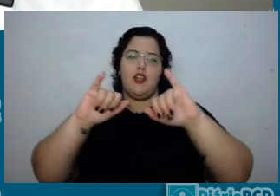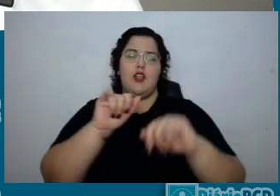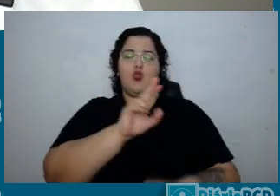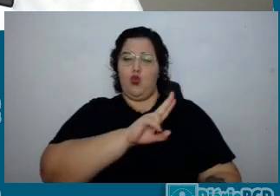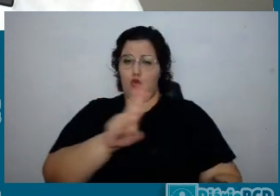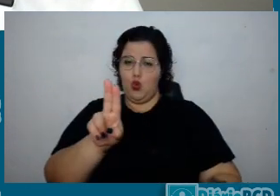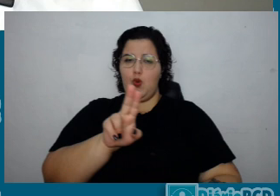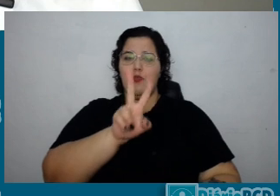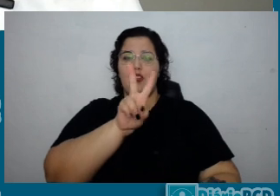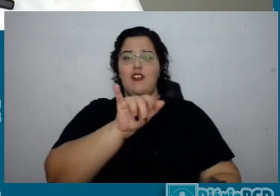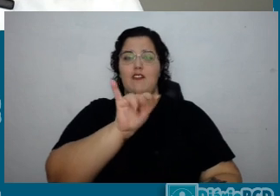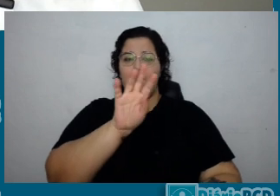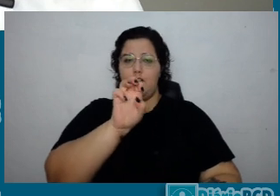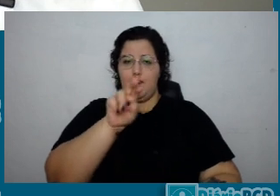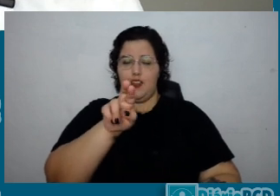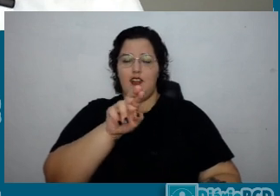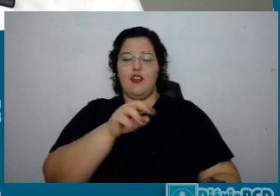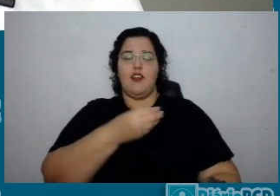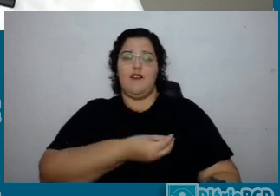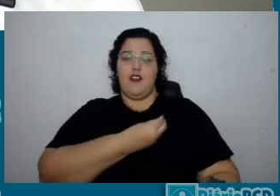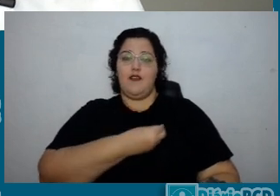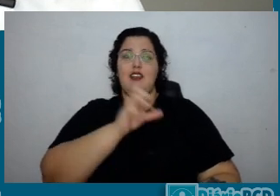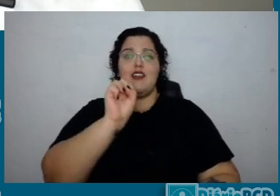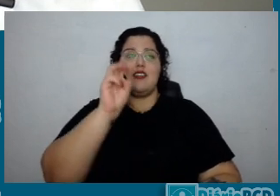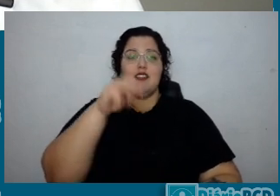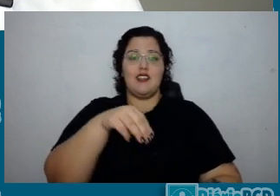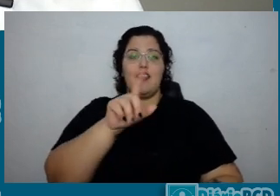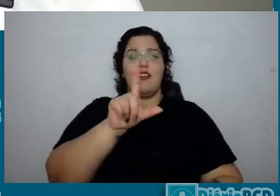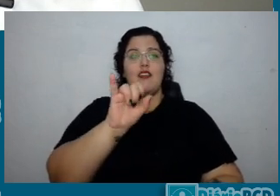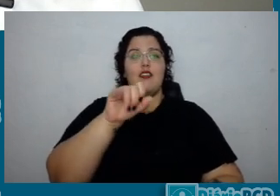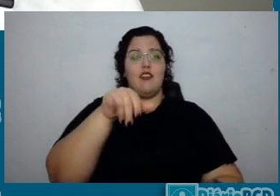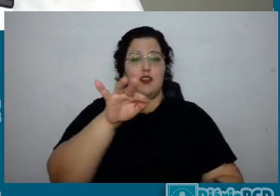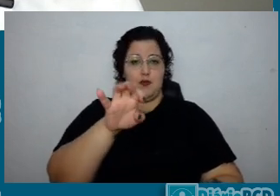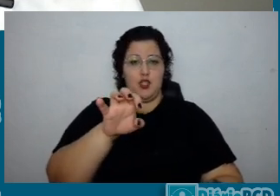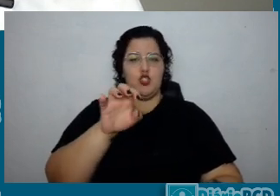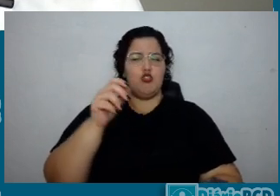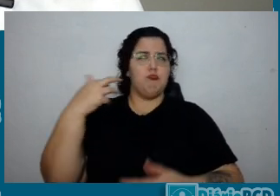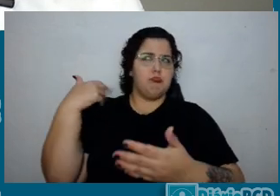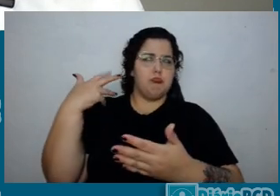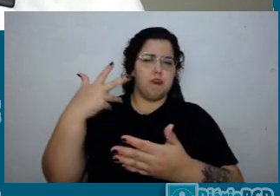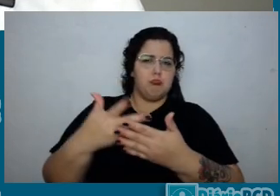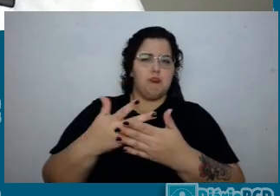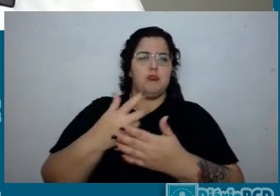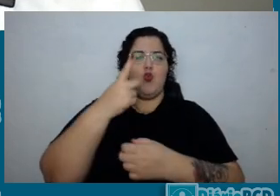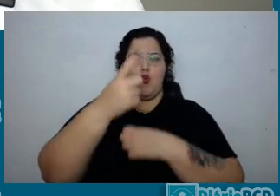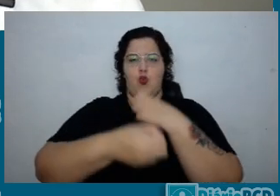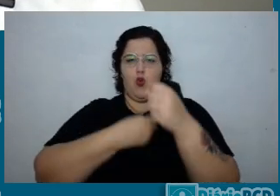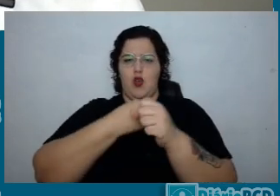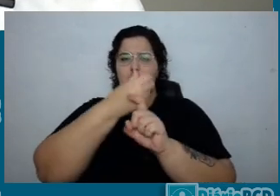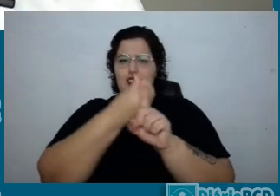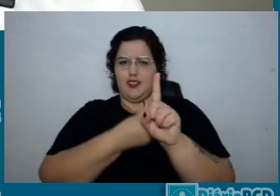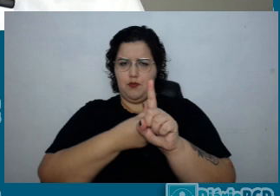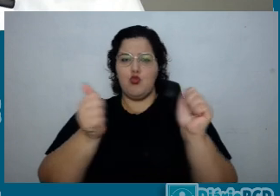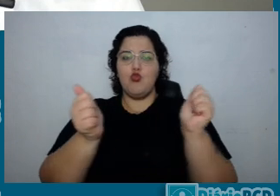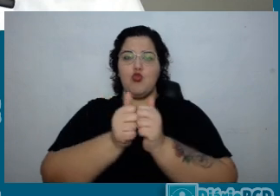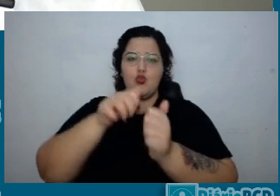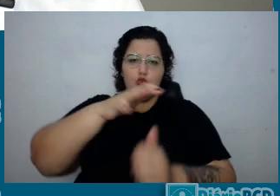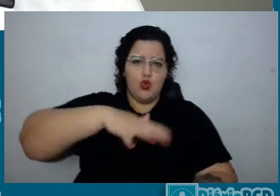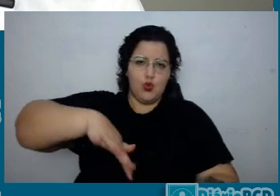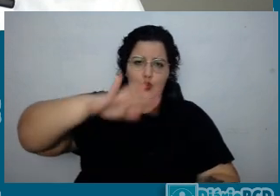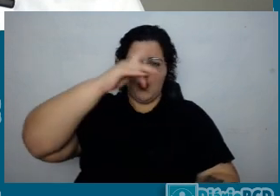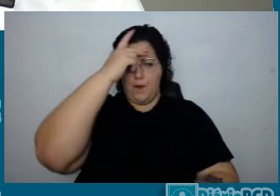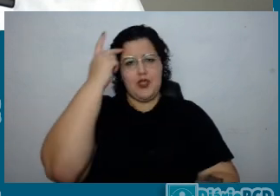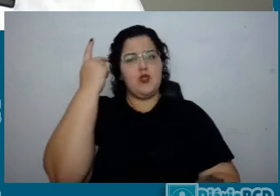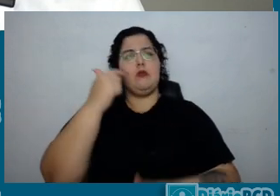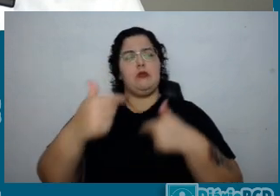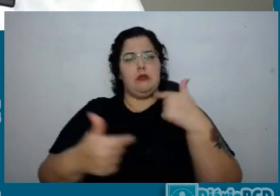Viver Sem Limite, né? Nessa abordagem que eu digo que nesses 18 meses, além do trabalho externo junto com a população